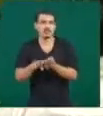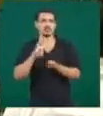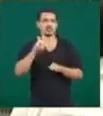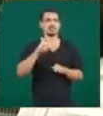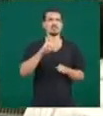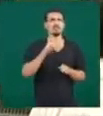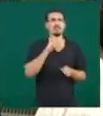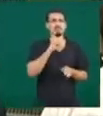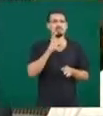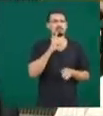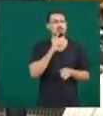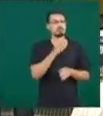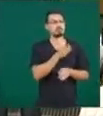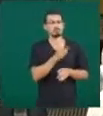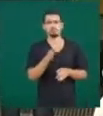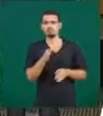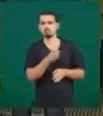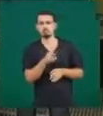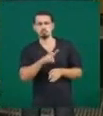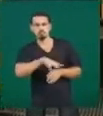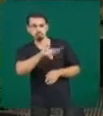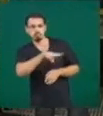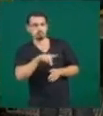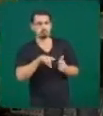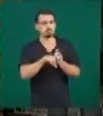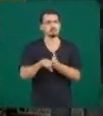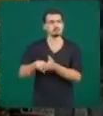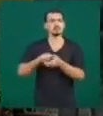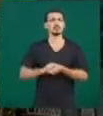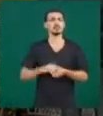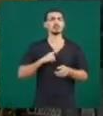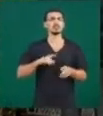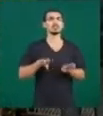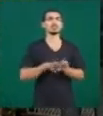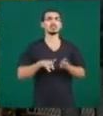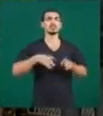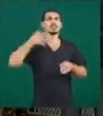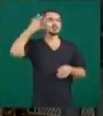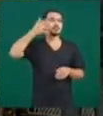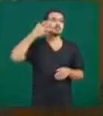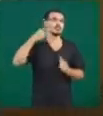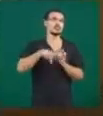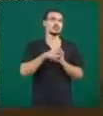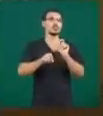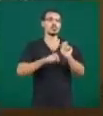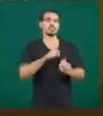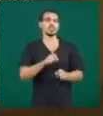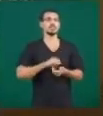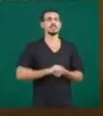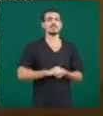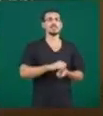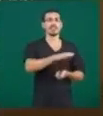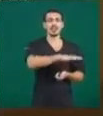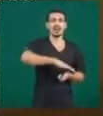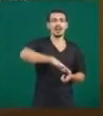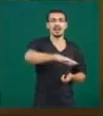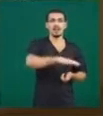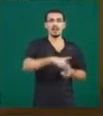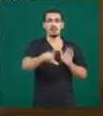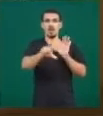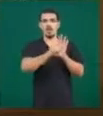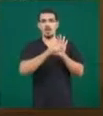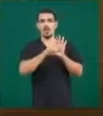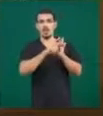da Operação Terra Fértil, foi realizada palestra sobre a campanha Campo Legal, promovida pela Associação